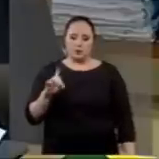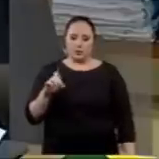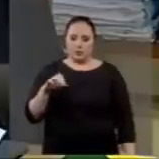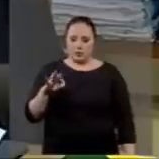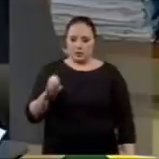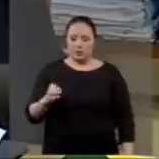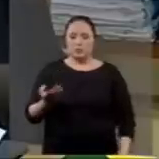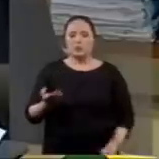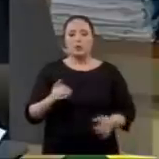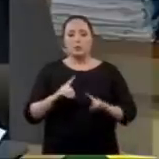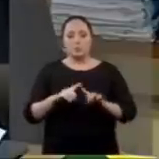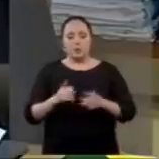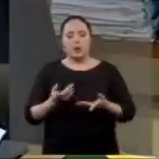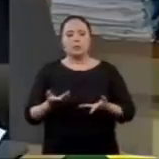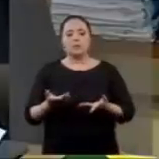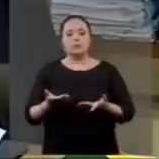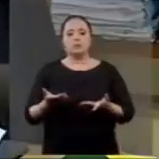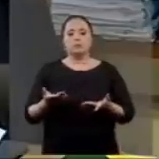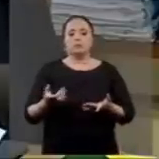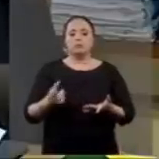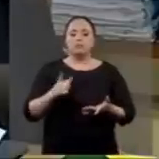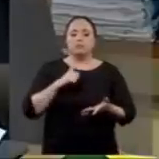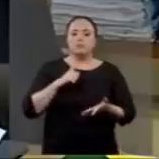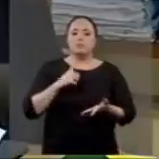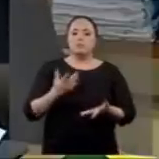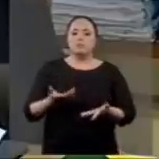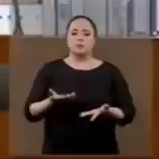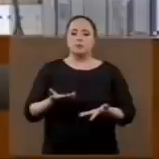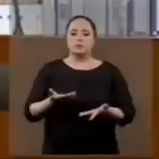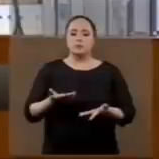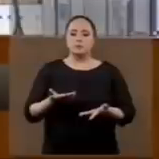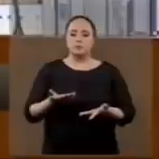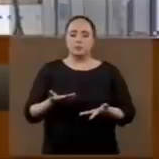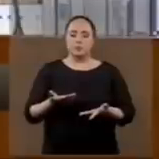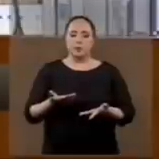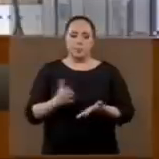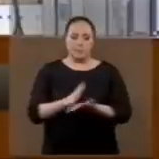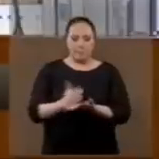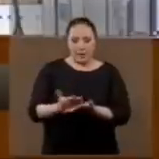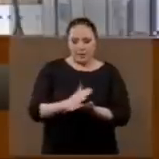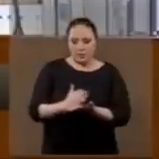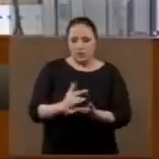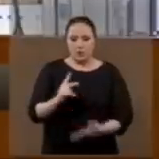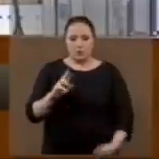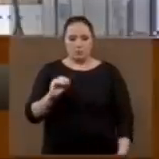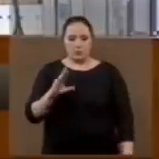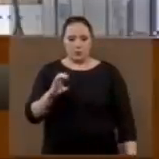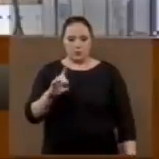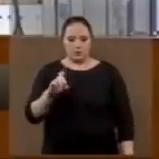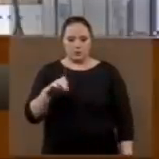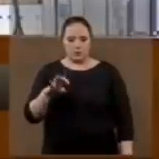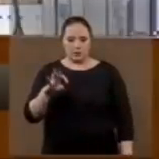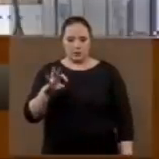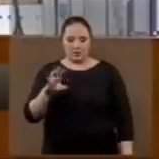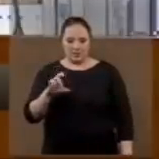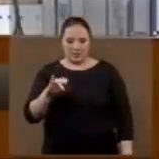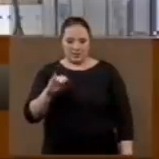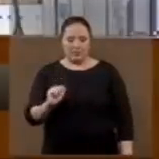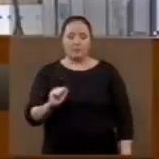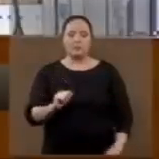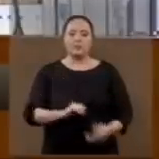com as achegas feitas. Parcial procedência, para dar parcial interpretação conforme, acrescentando